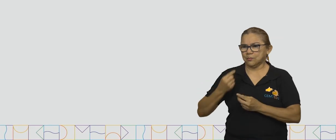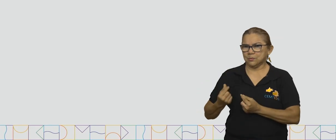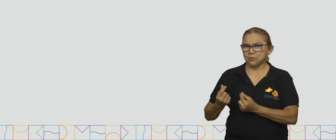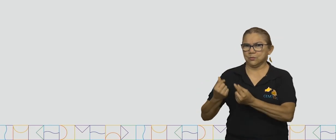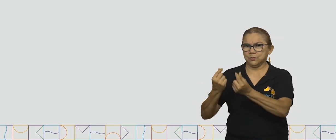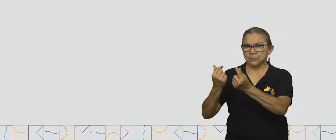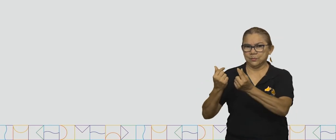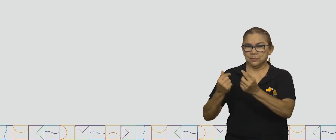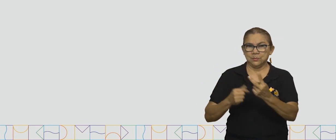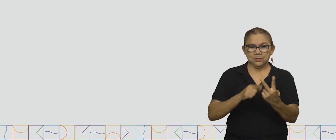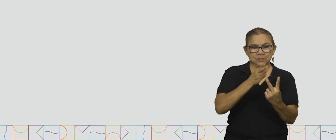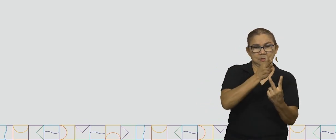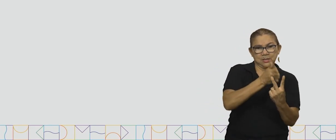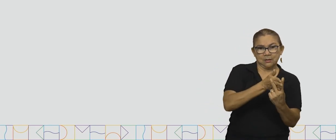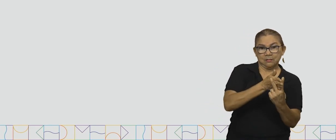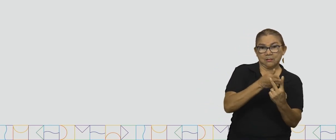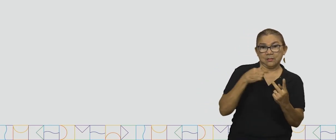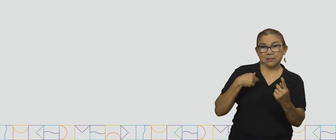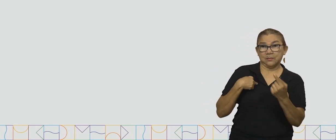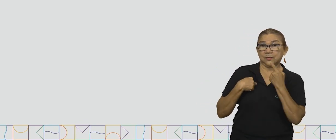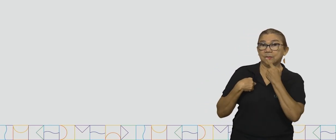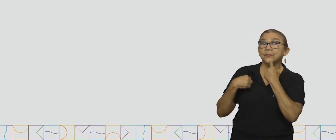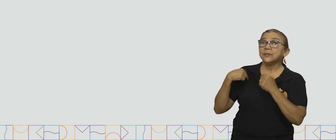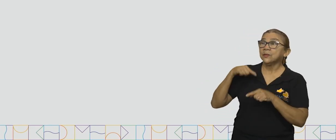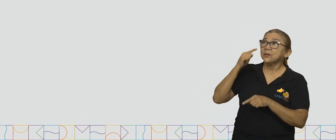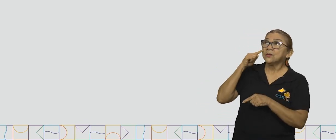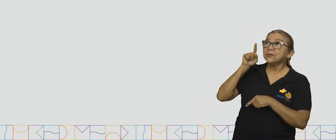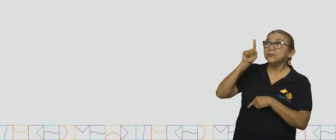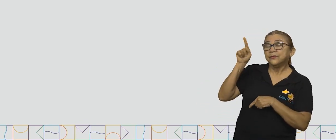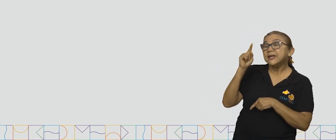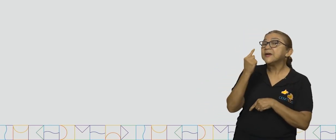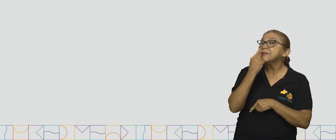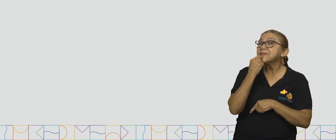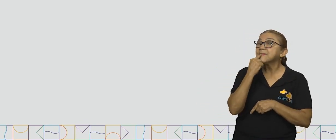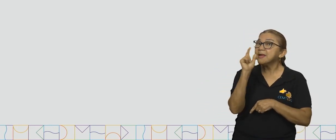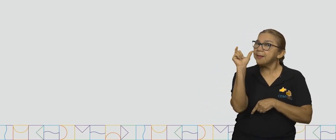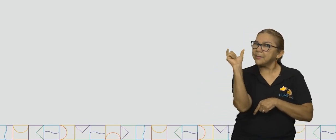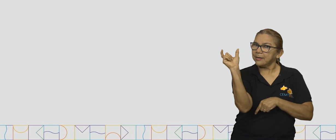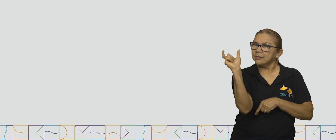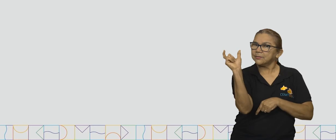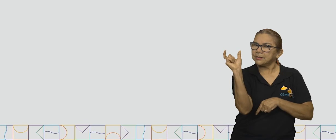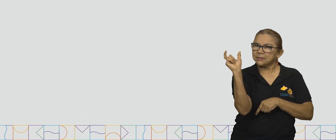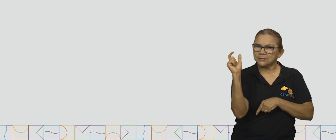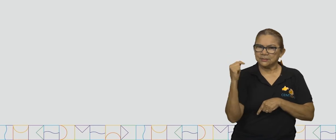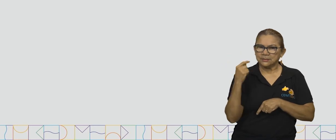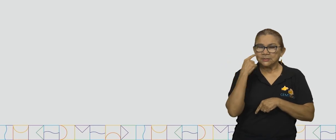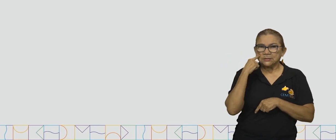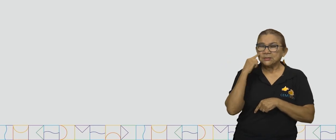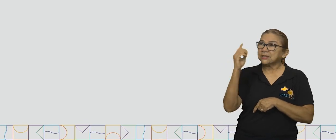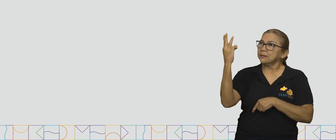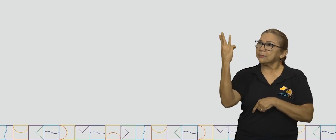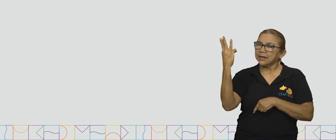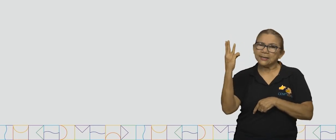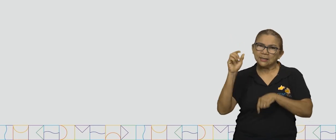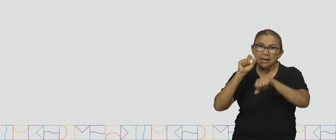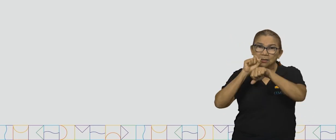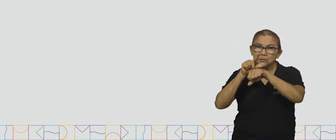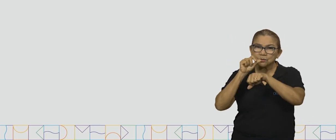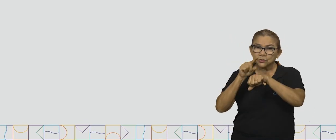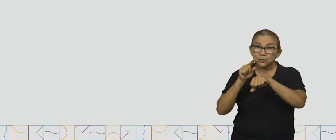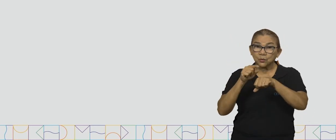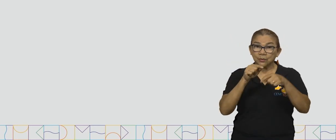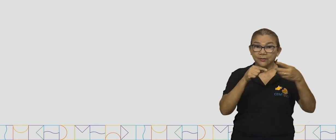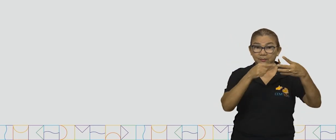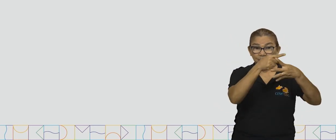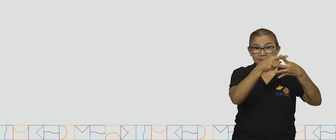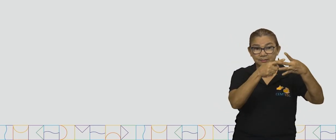o mandonismo e o coronelismo caracterizam essa fase republicana. Relacione corretamente as definições de